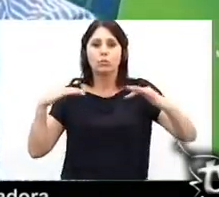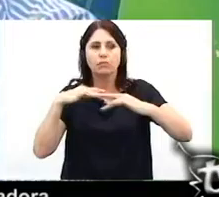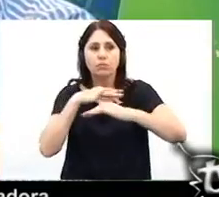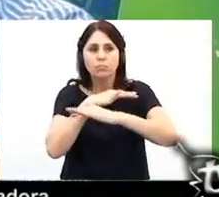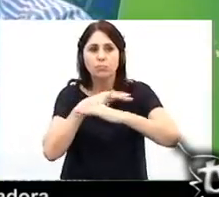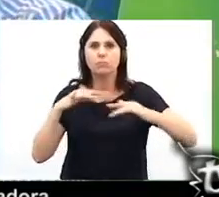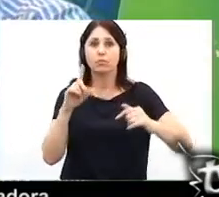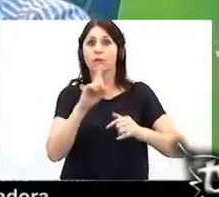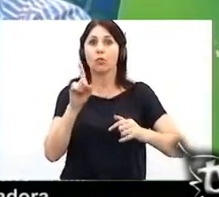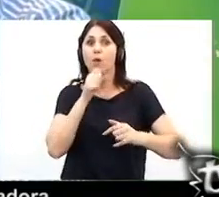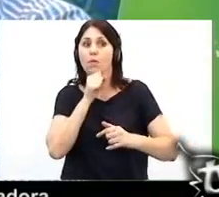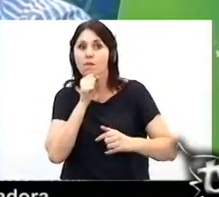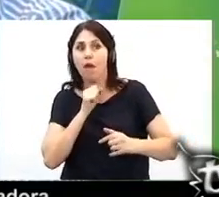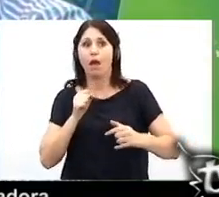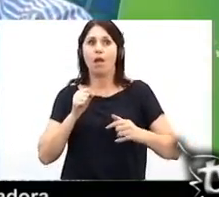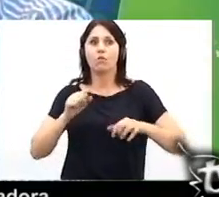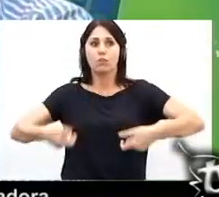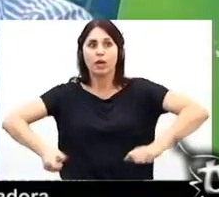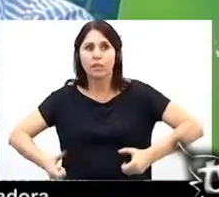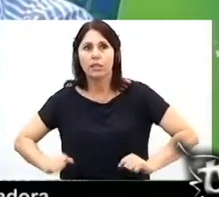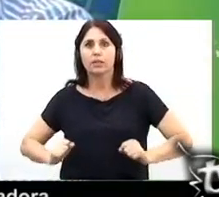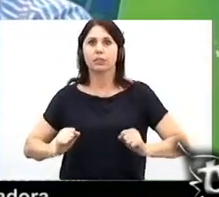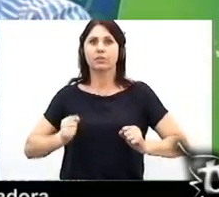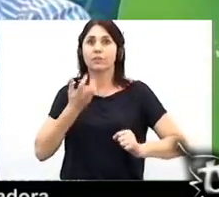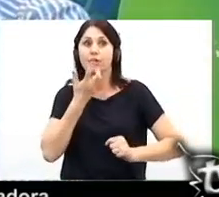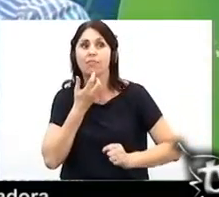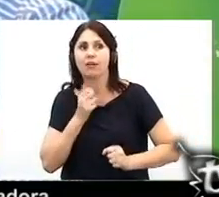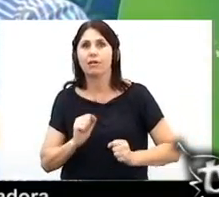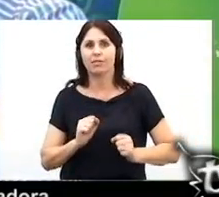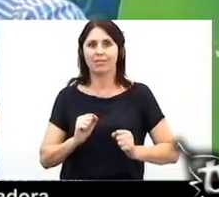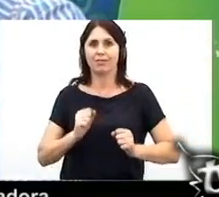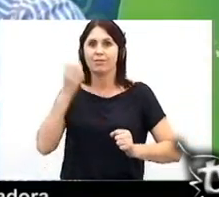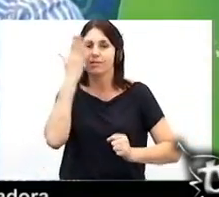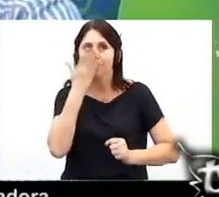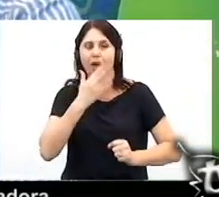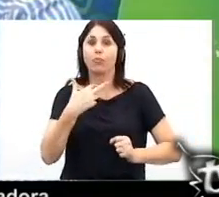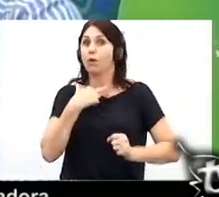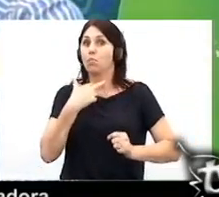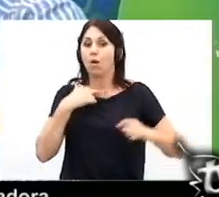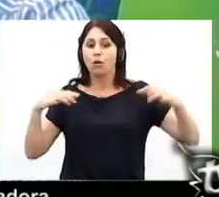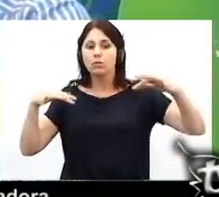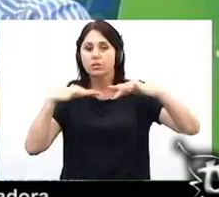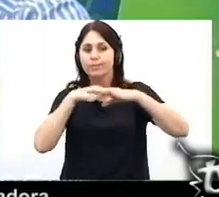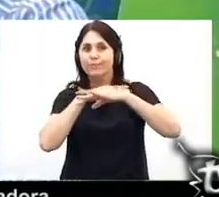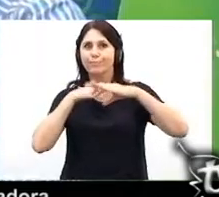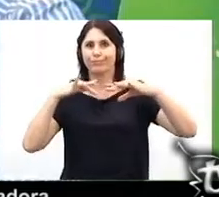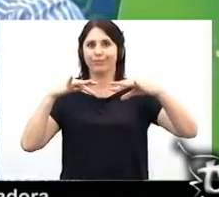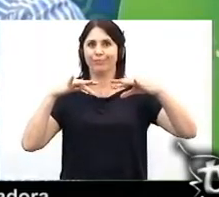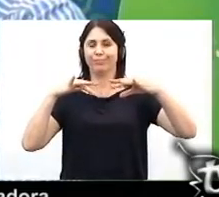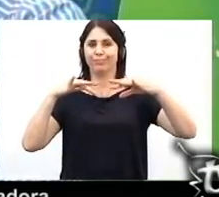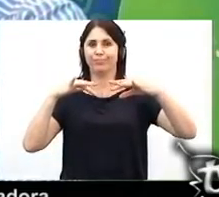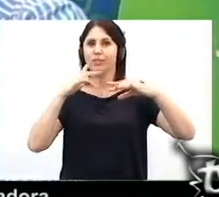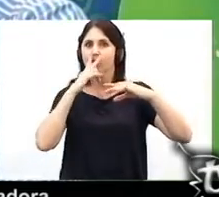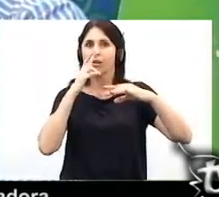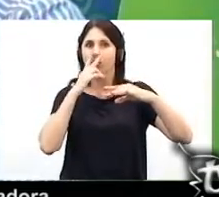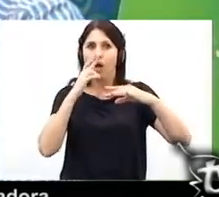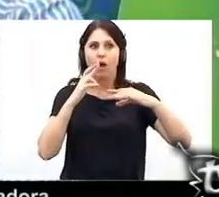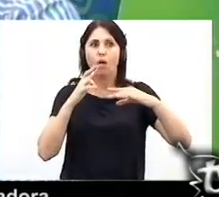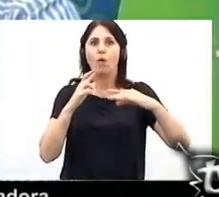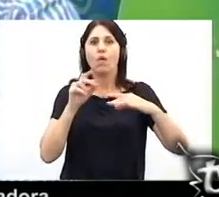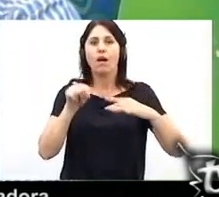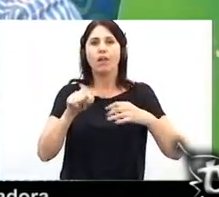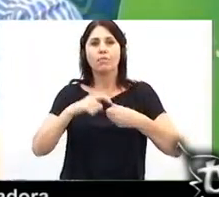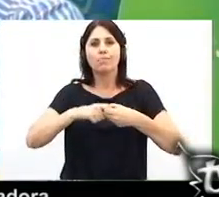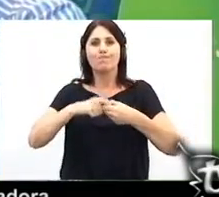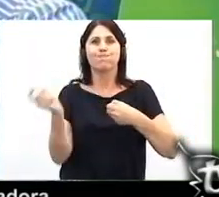vez mais presas dentro dos muros das nossas casas, porque a cidade se tornou um lugar perigoso, um lugar que a gente não consegue circular, um lugar